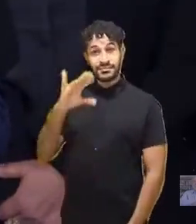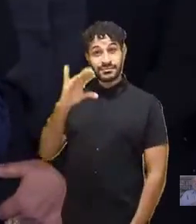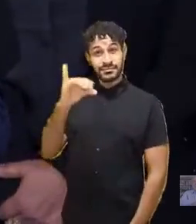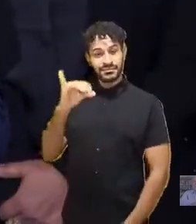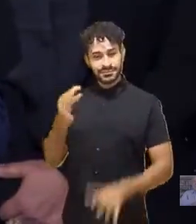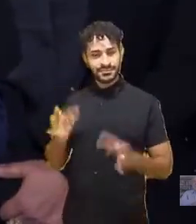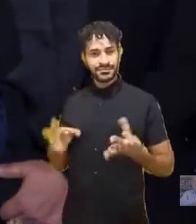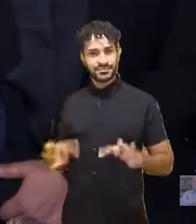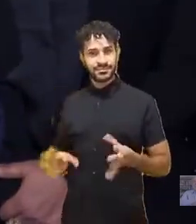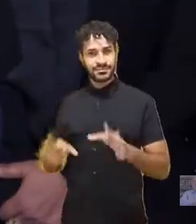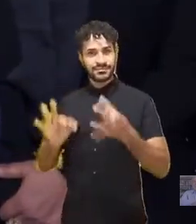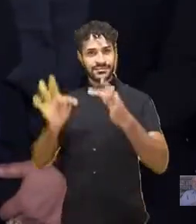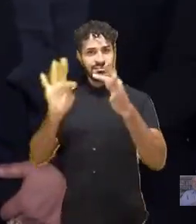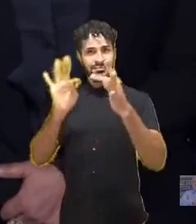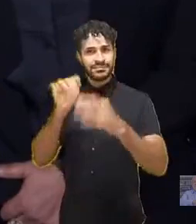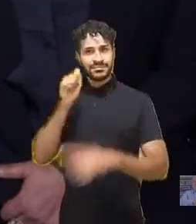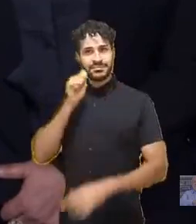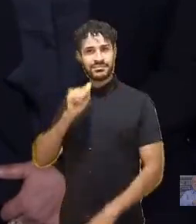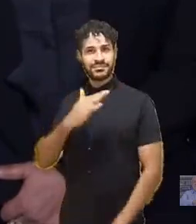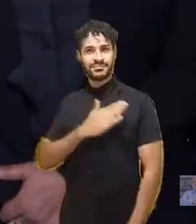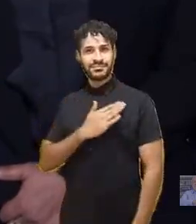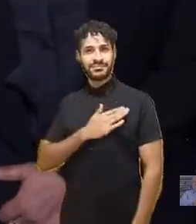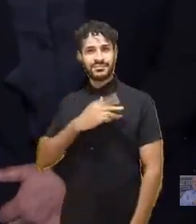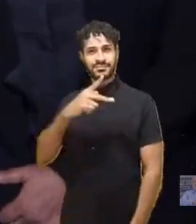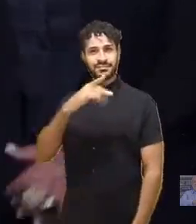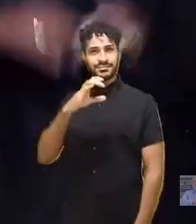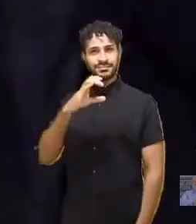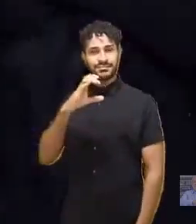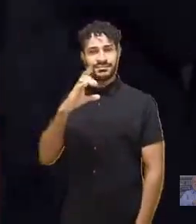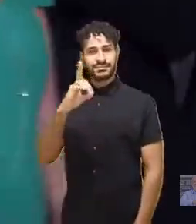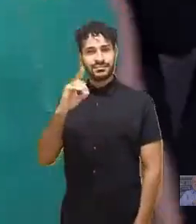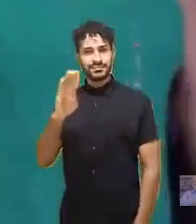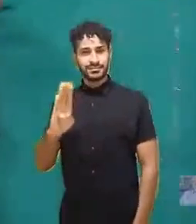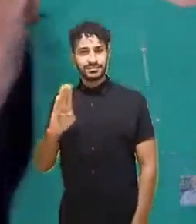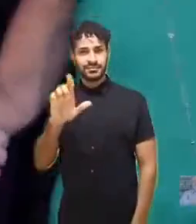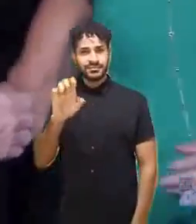a nossa companheira do perfil do B Luciana Santos